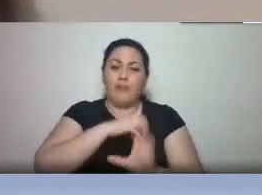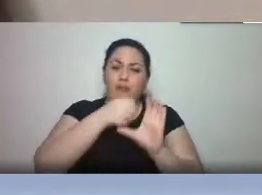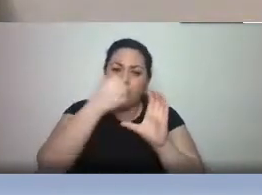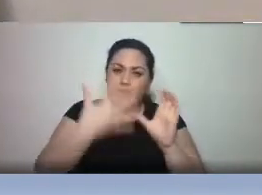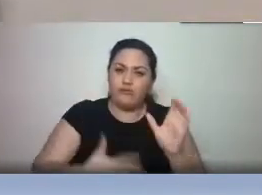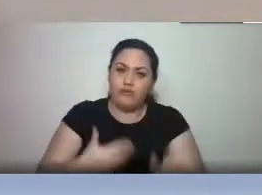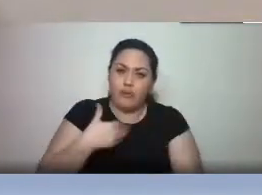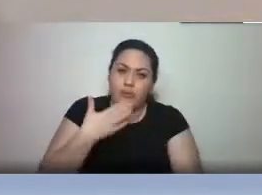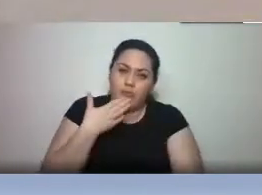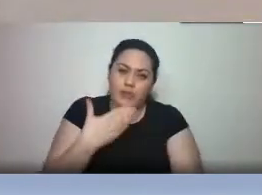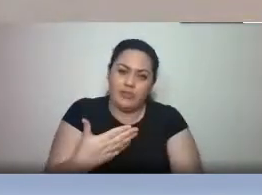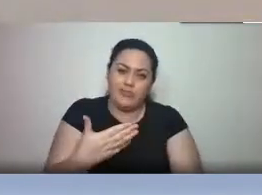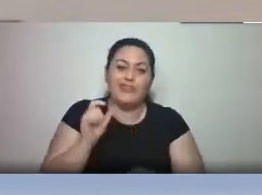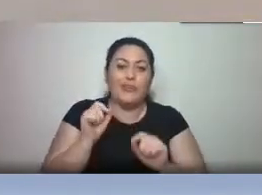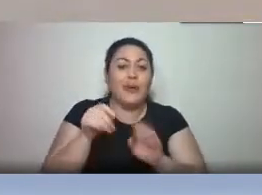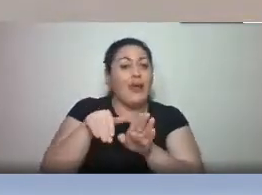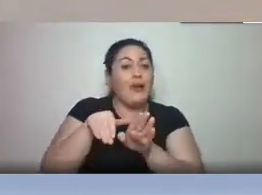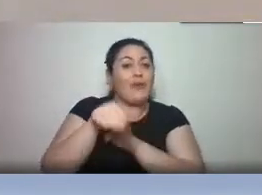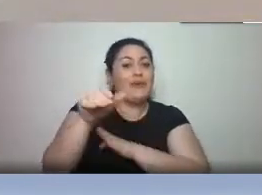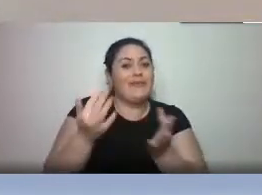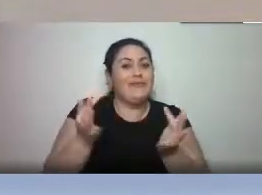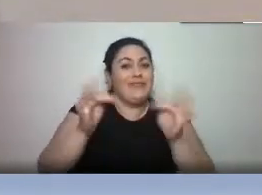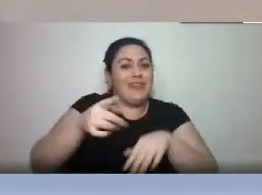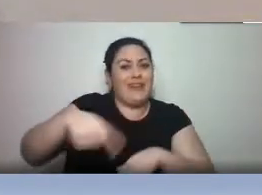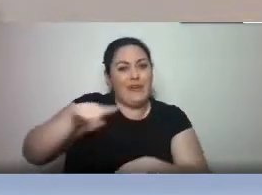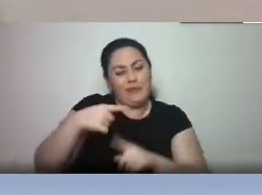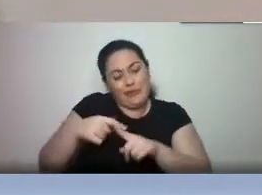liberdade de dar uns conselhos finais, já que eu sou a tutora.